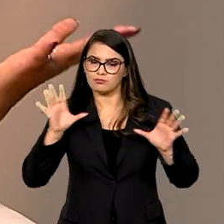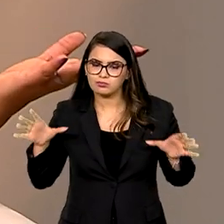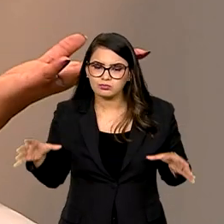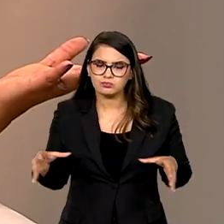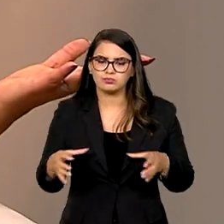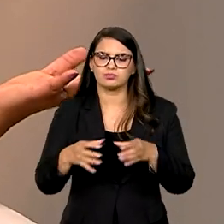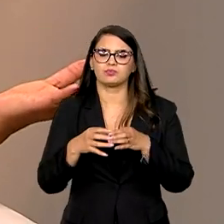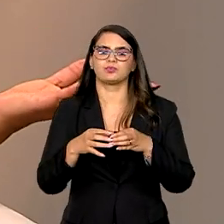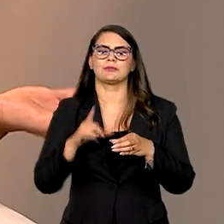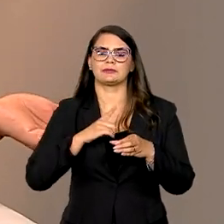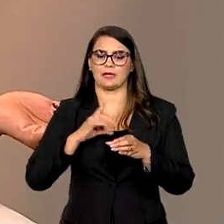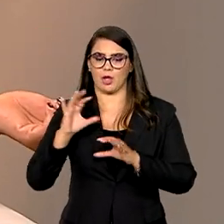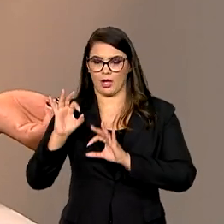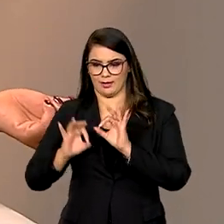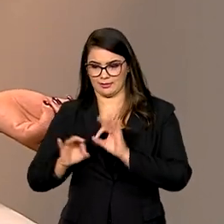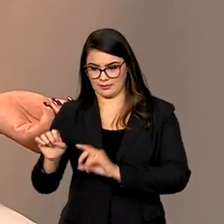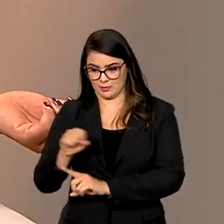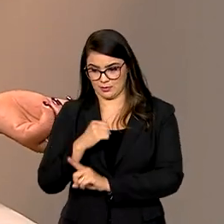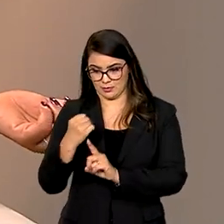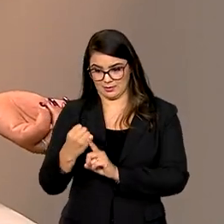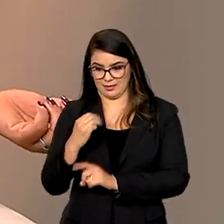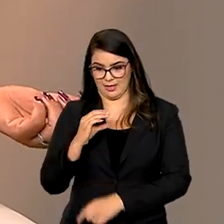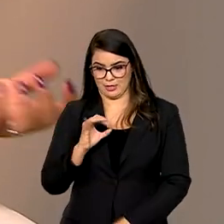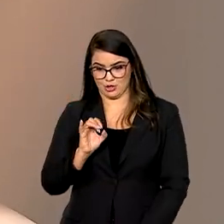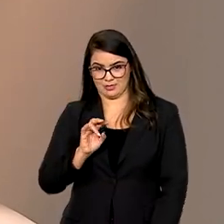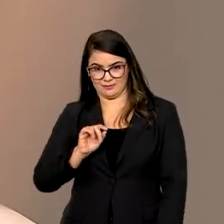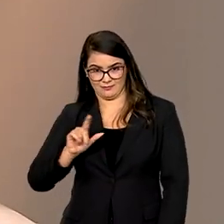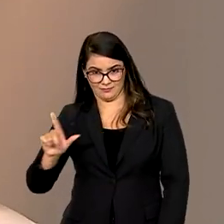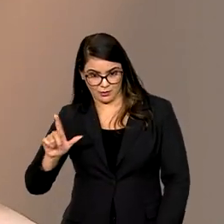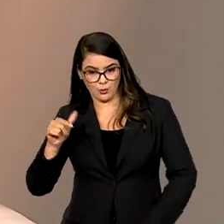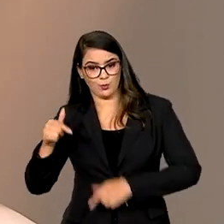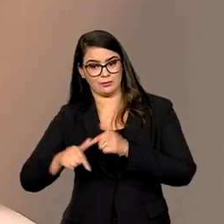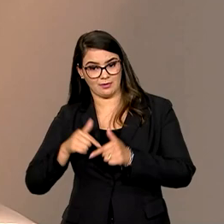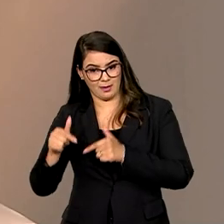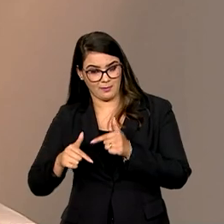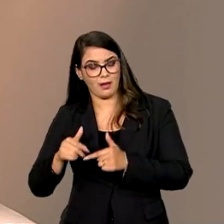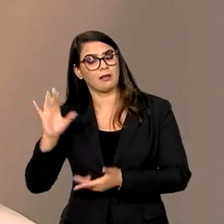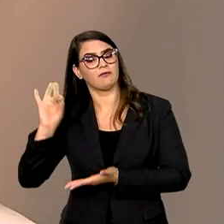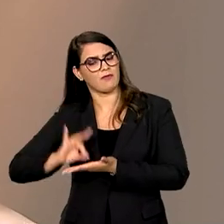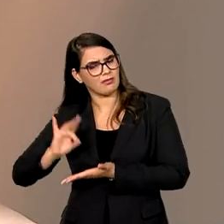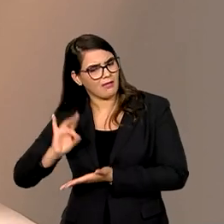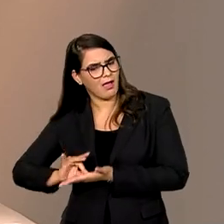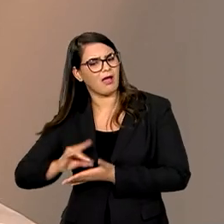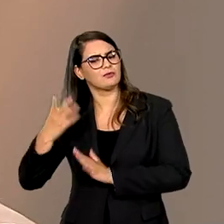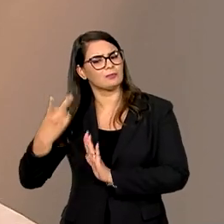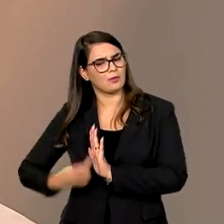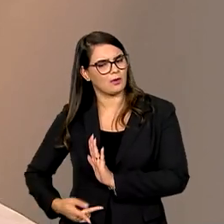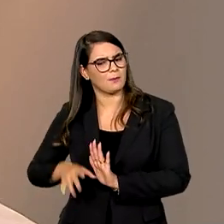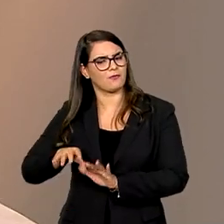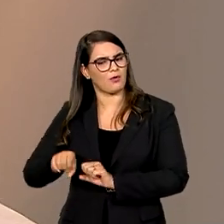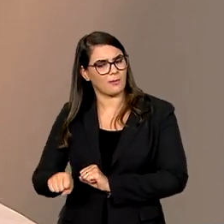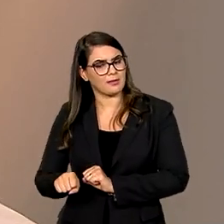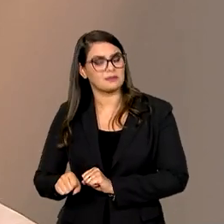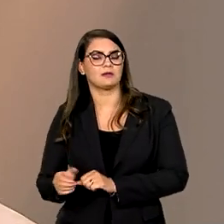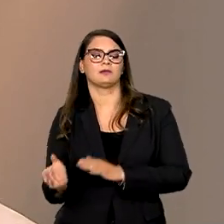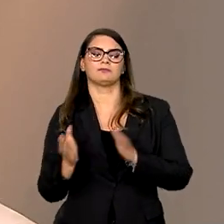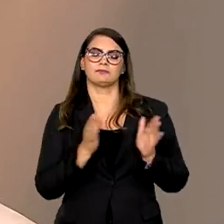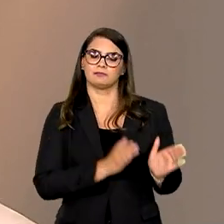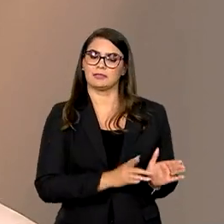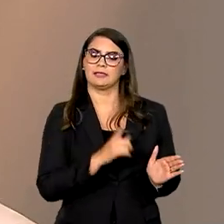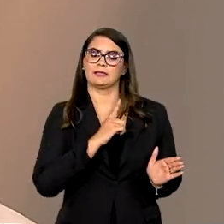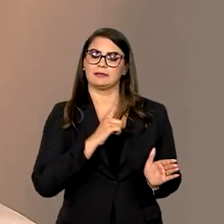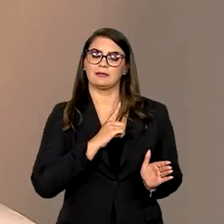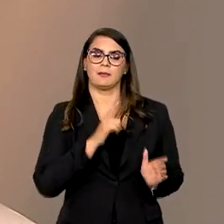tem organizações da sociedade civil, por um lado, atuando mais concretamente em programas de formação, e